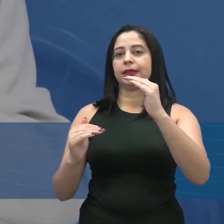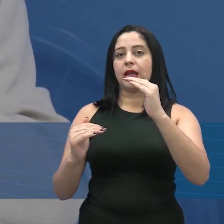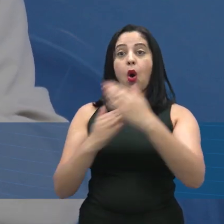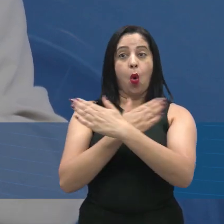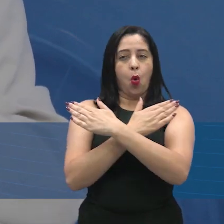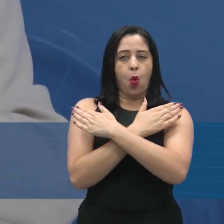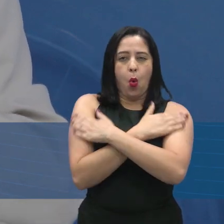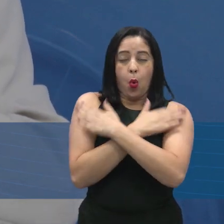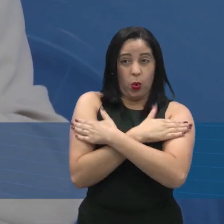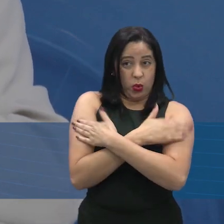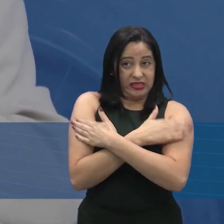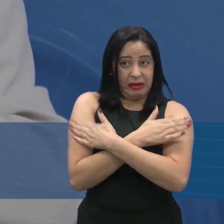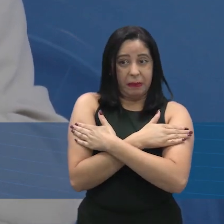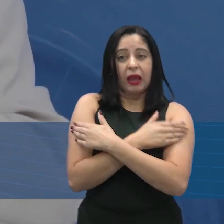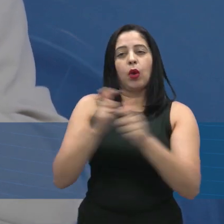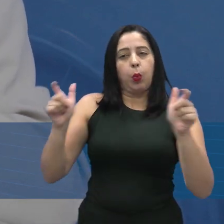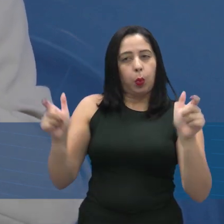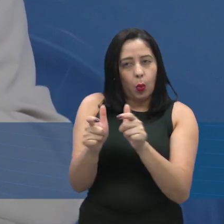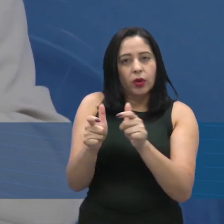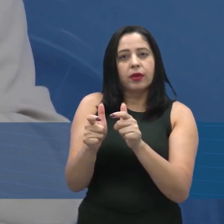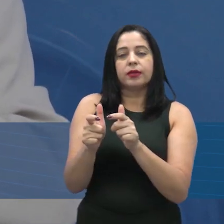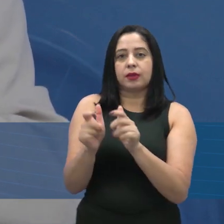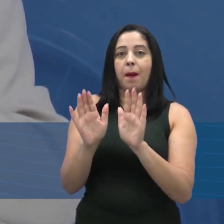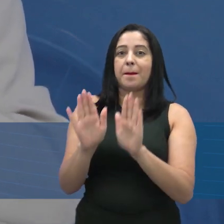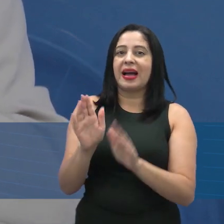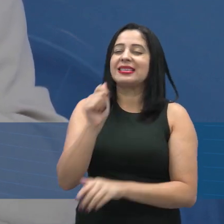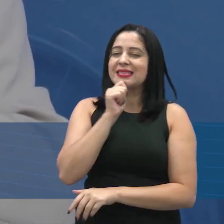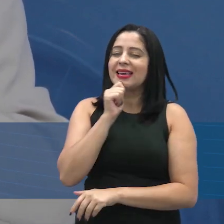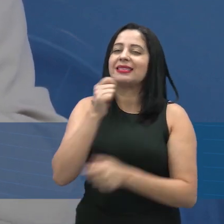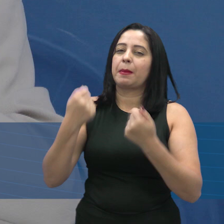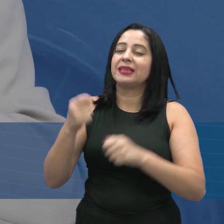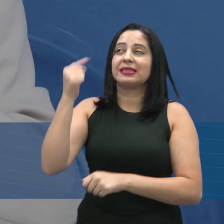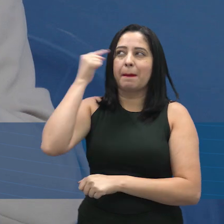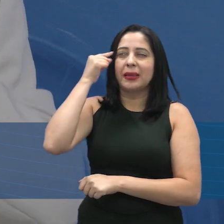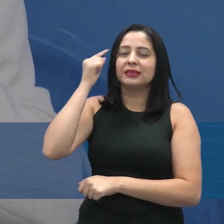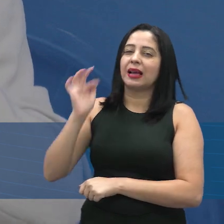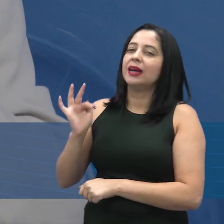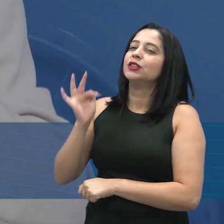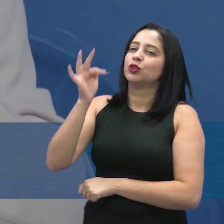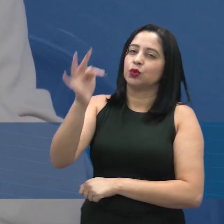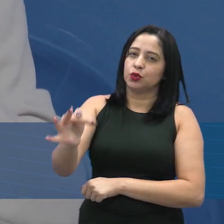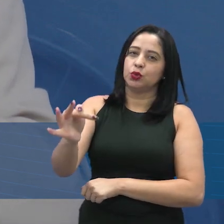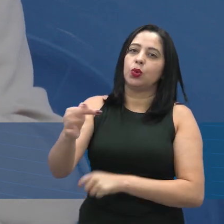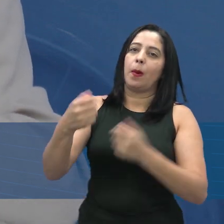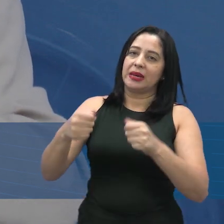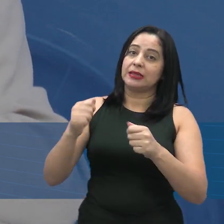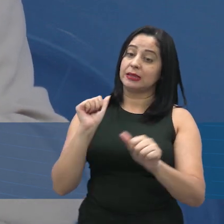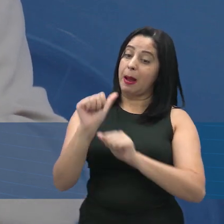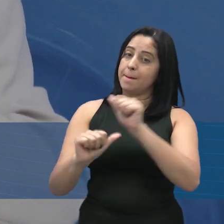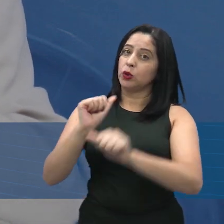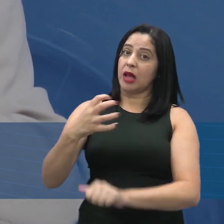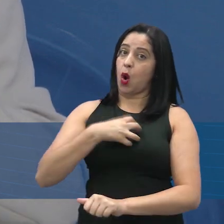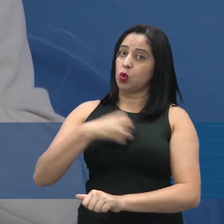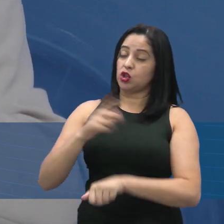mais elevados do emprego, carteira assinada, a gente tem que pensar que nós temos que mudar o nosso modelo de gestão do